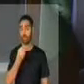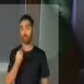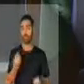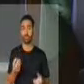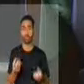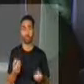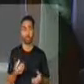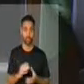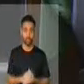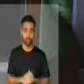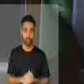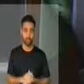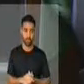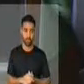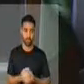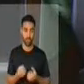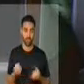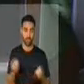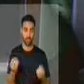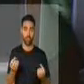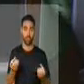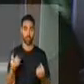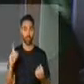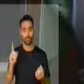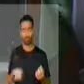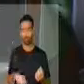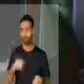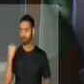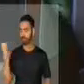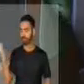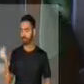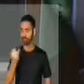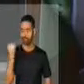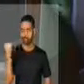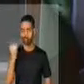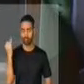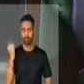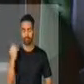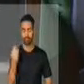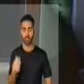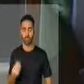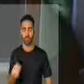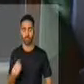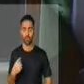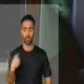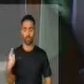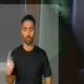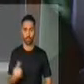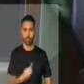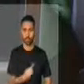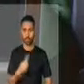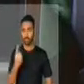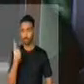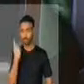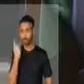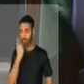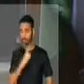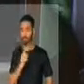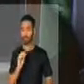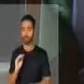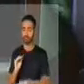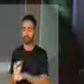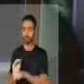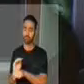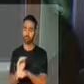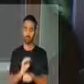A informação é absolutamente essencial para que nós possamos cuidar